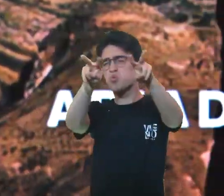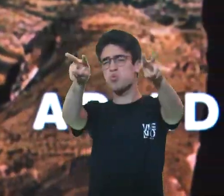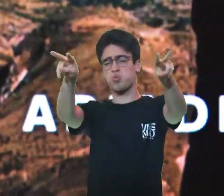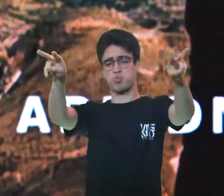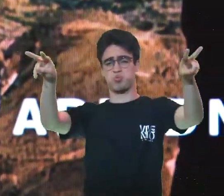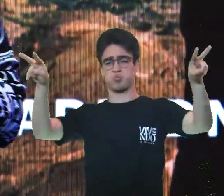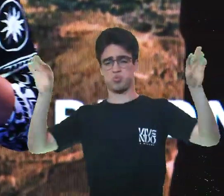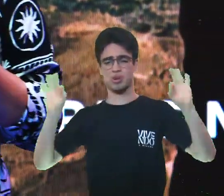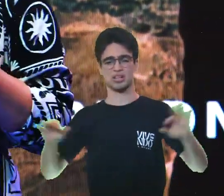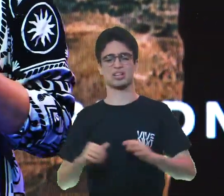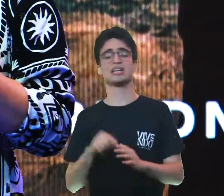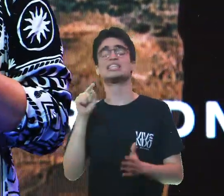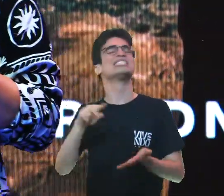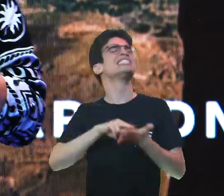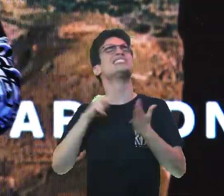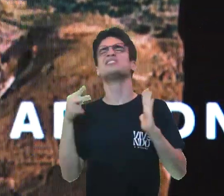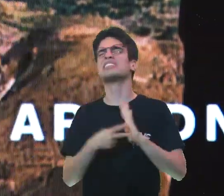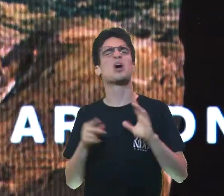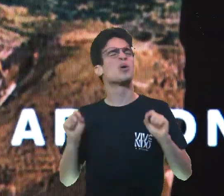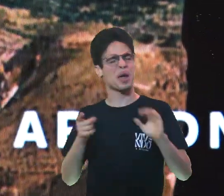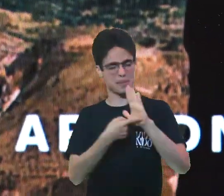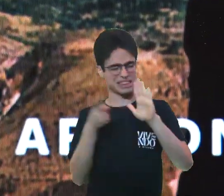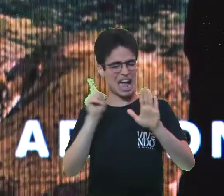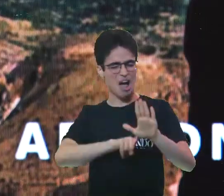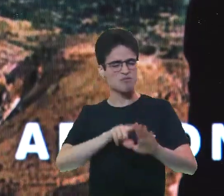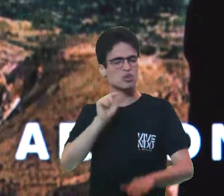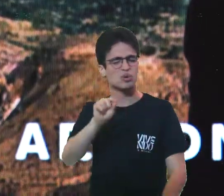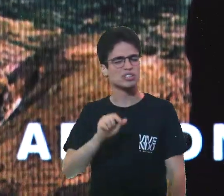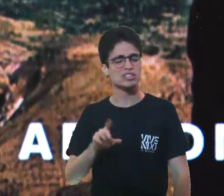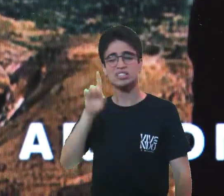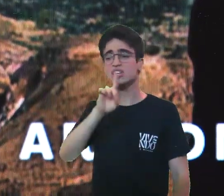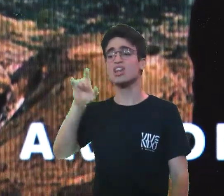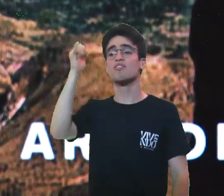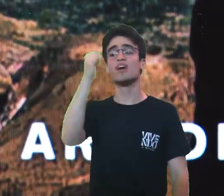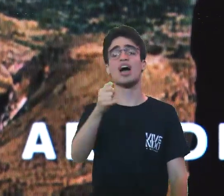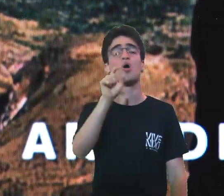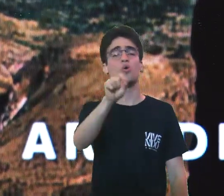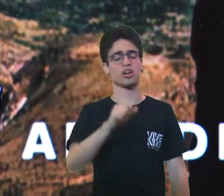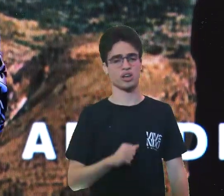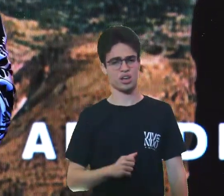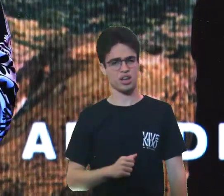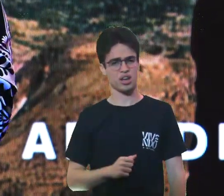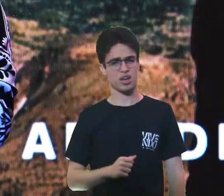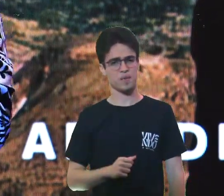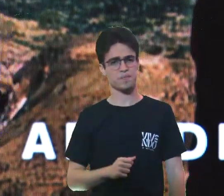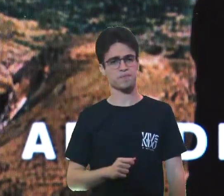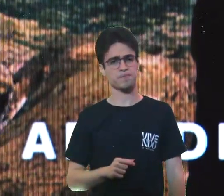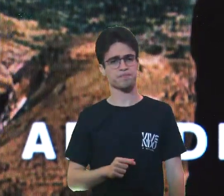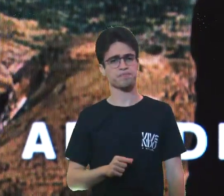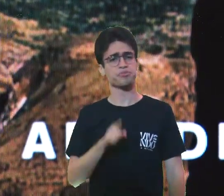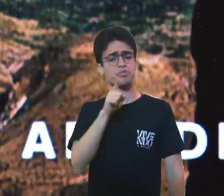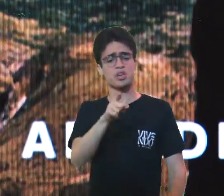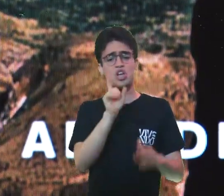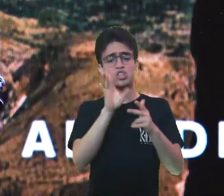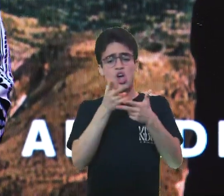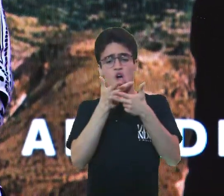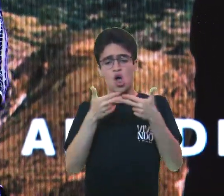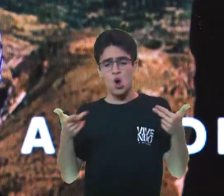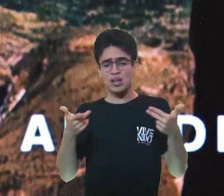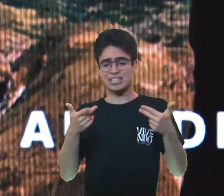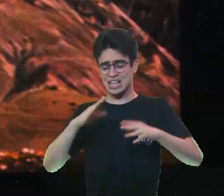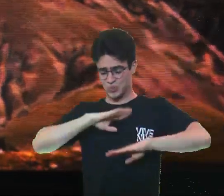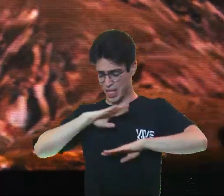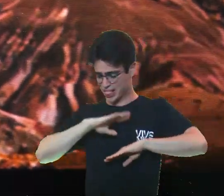significa, gente? De uma forma muito simples. Deus está dizendo: não olhar apenas para aquilo que vai